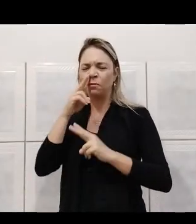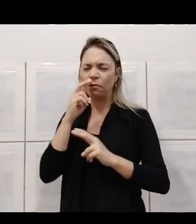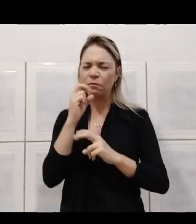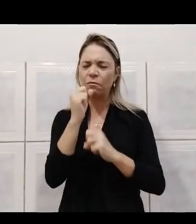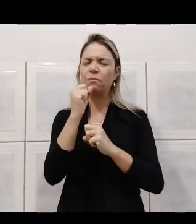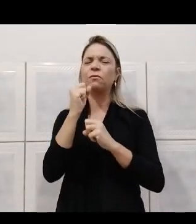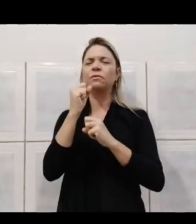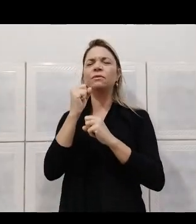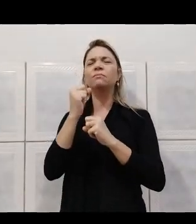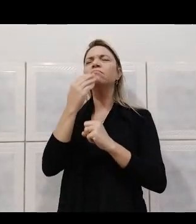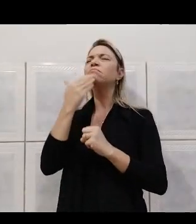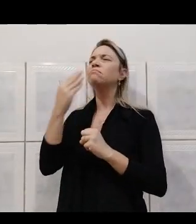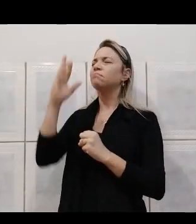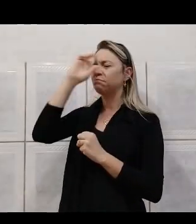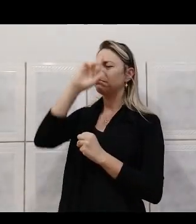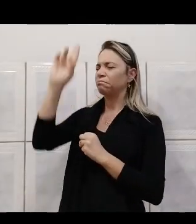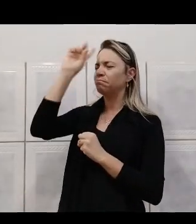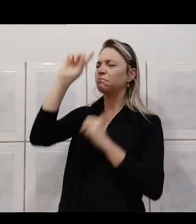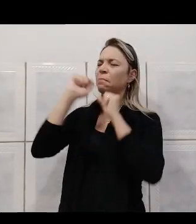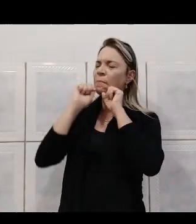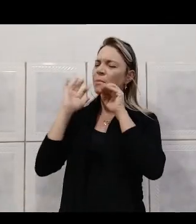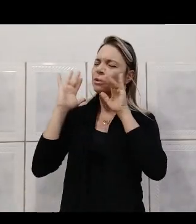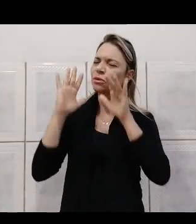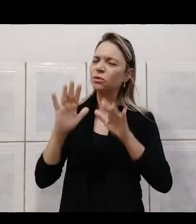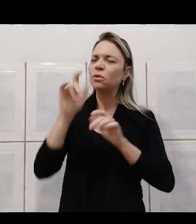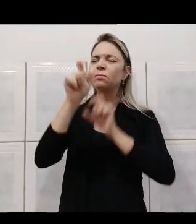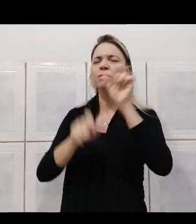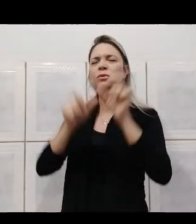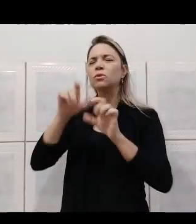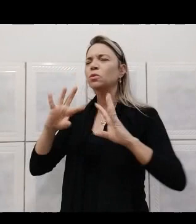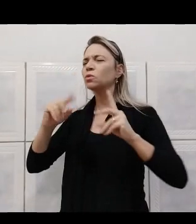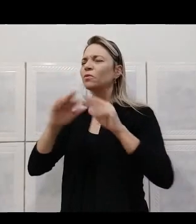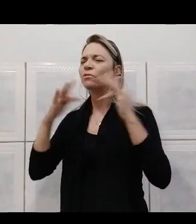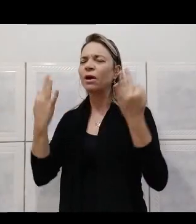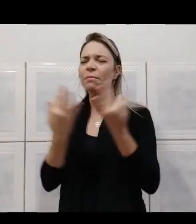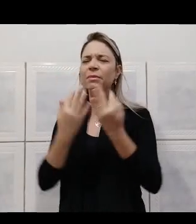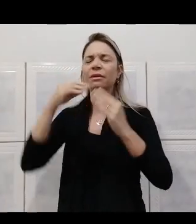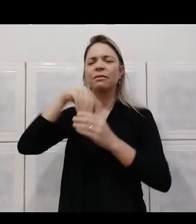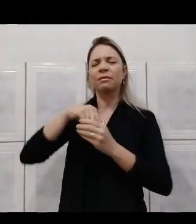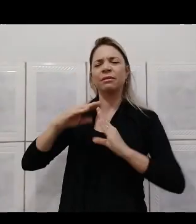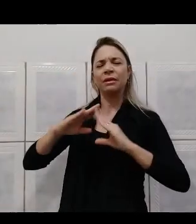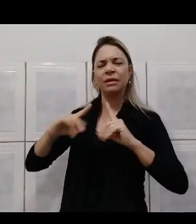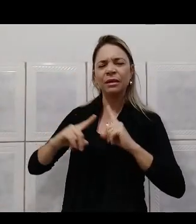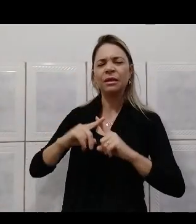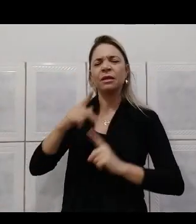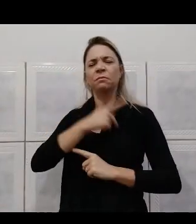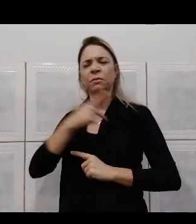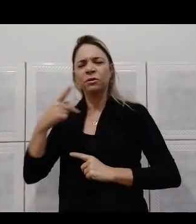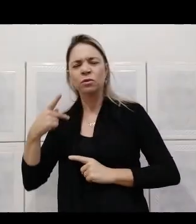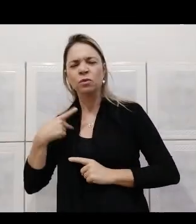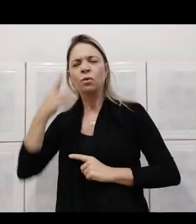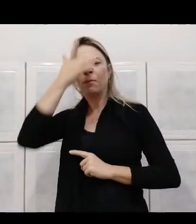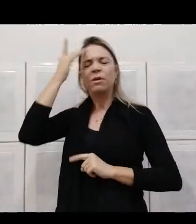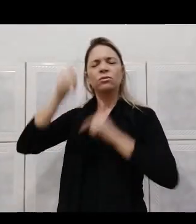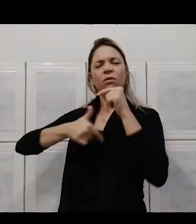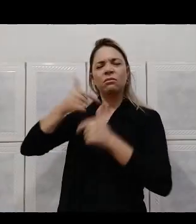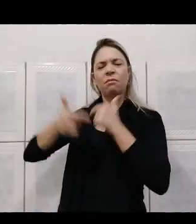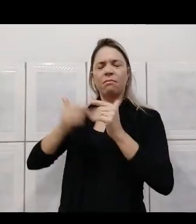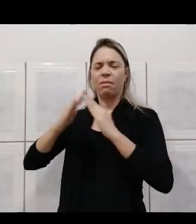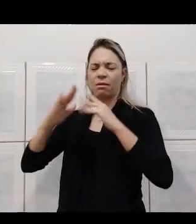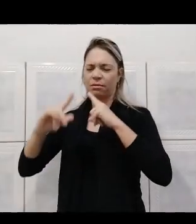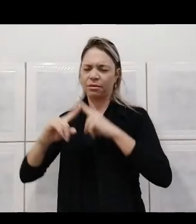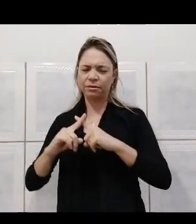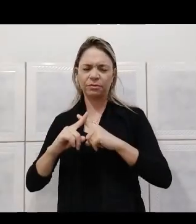Senhor, que abençoa todas as famílias da igreja, Senhor, e todos os ministros e pastores. Te peço, Senhor,